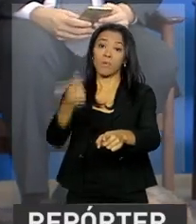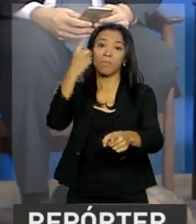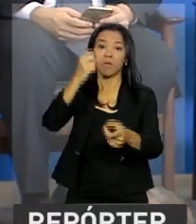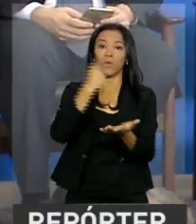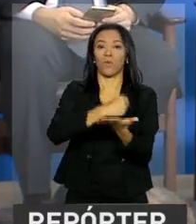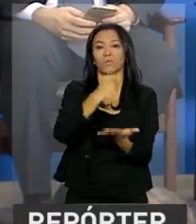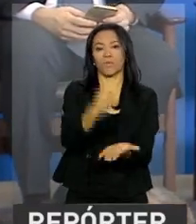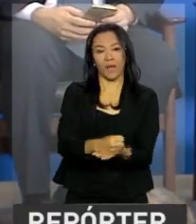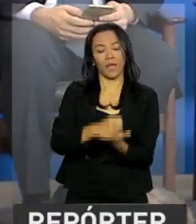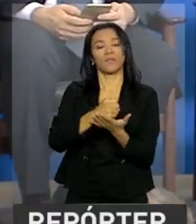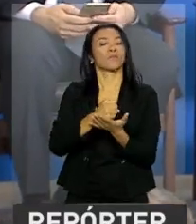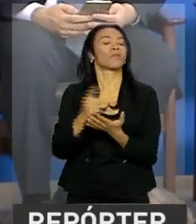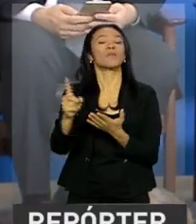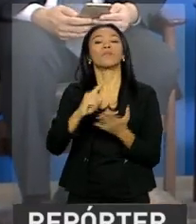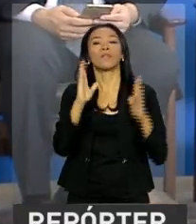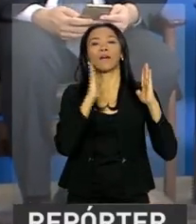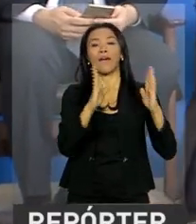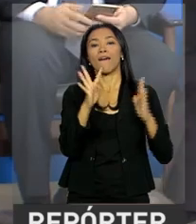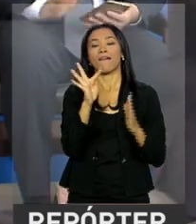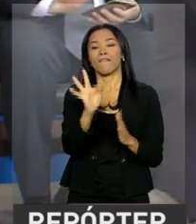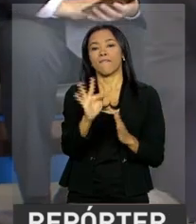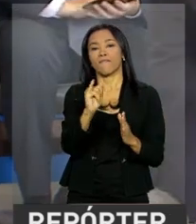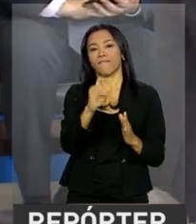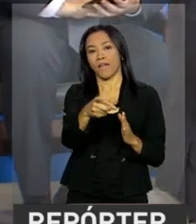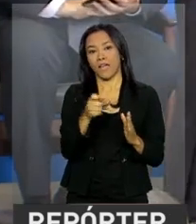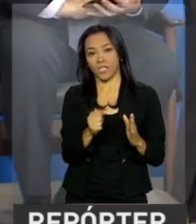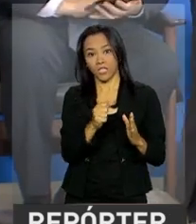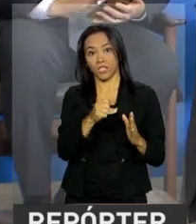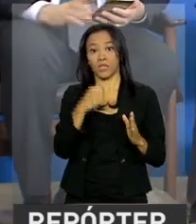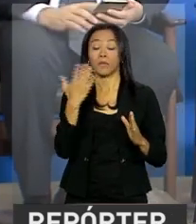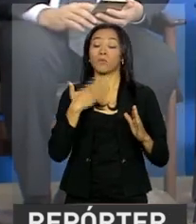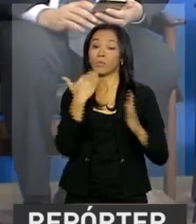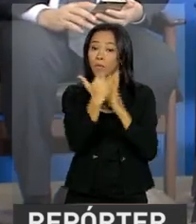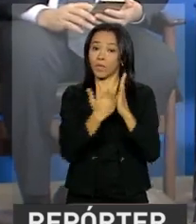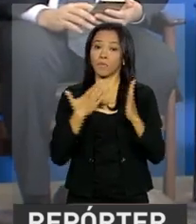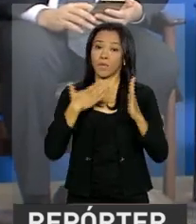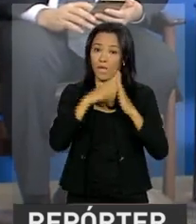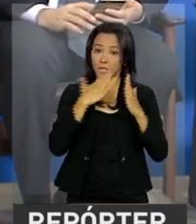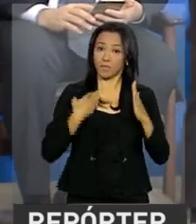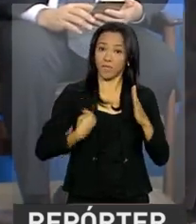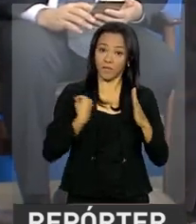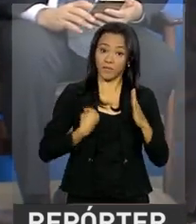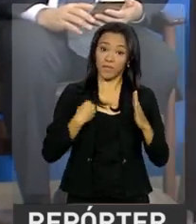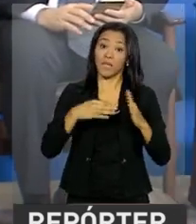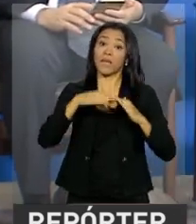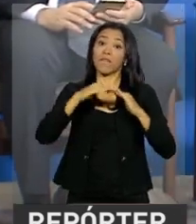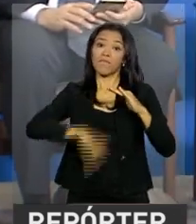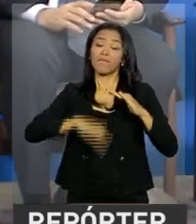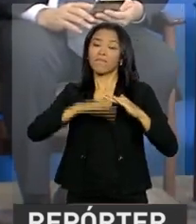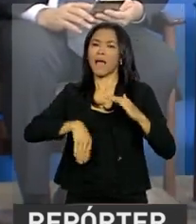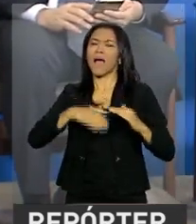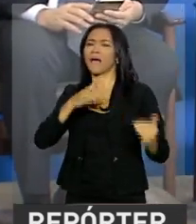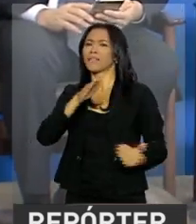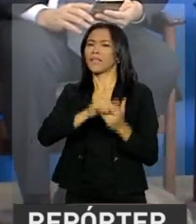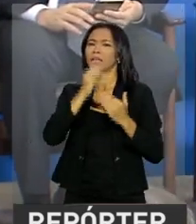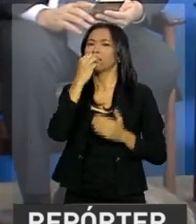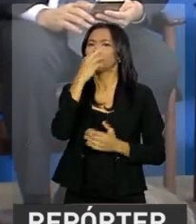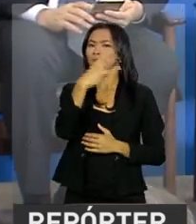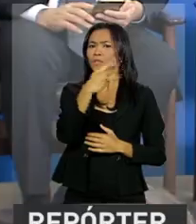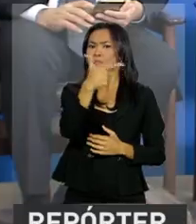faixa do programa Minha Casa Minha Vida, a chamada 1,5, destinada a famílias com renda de até